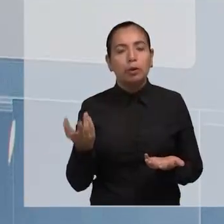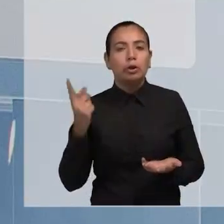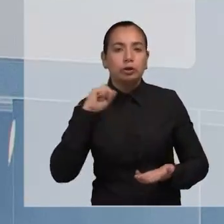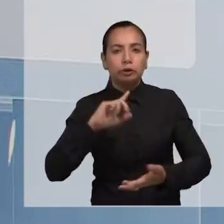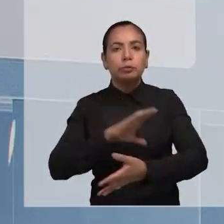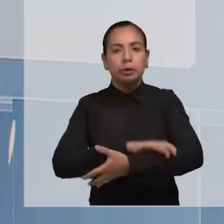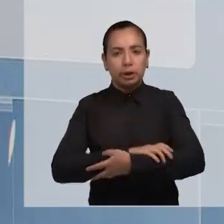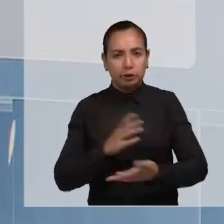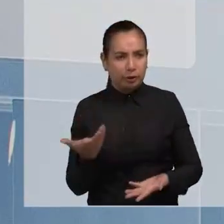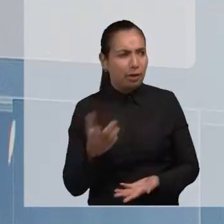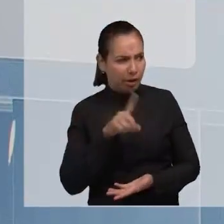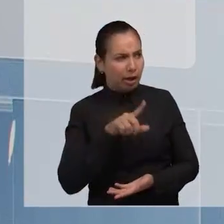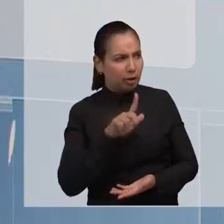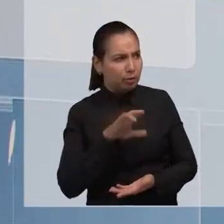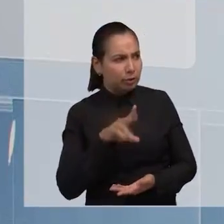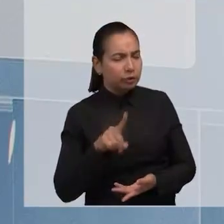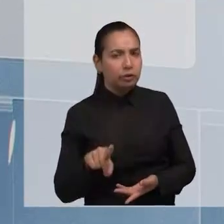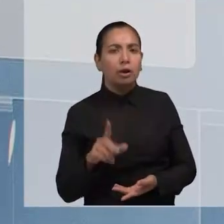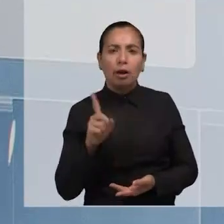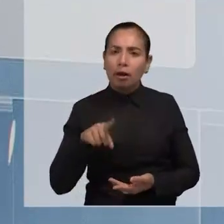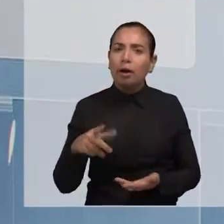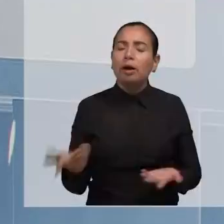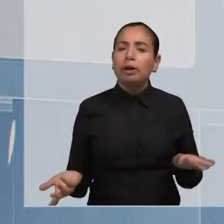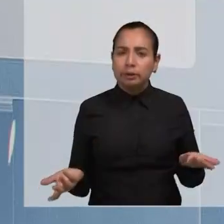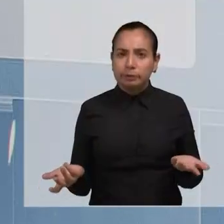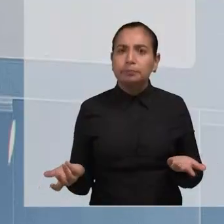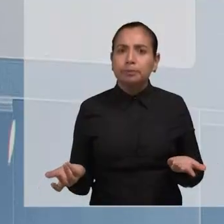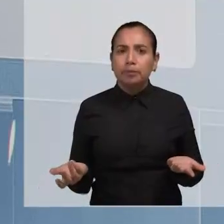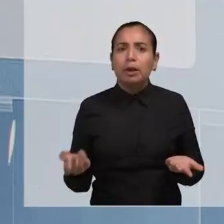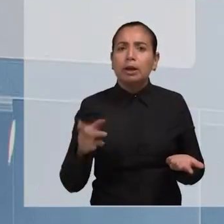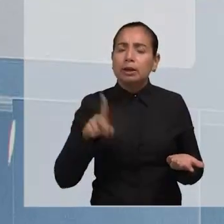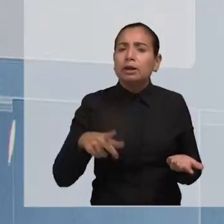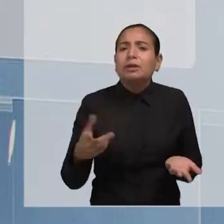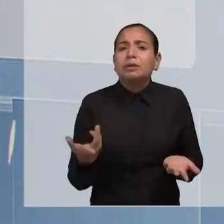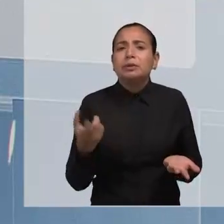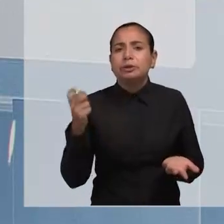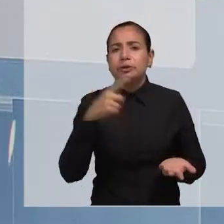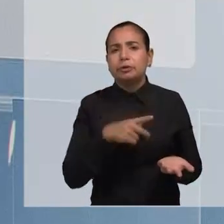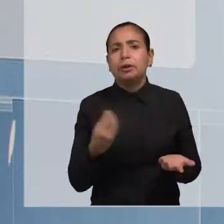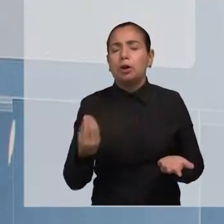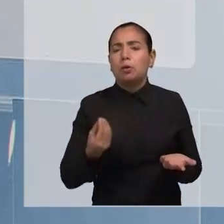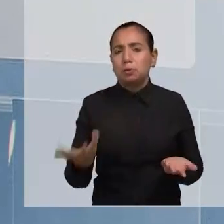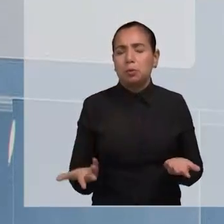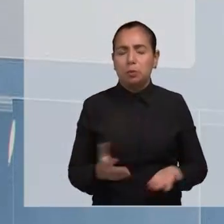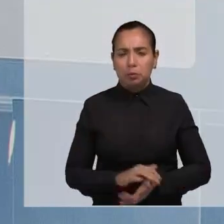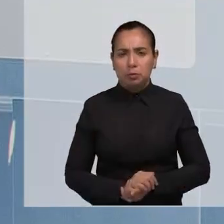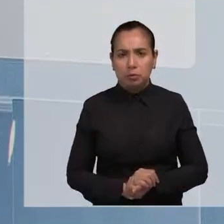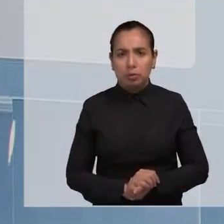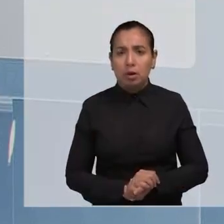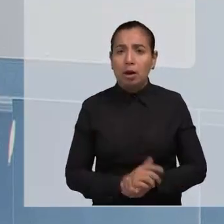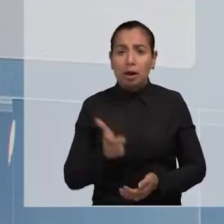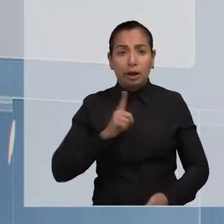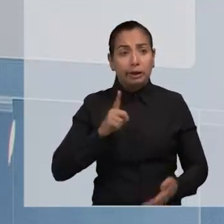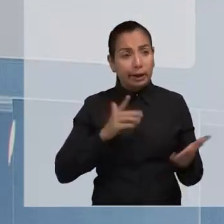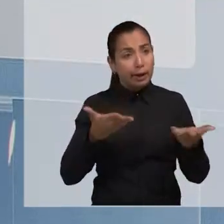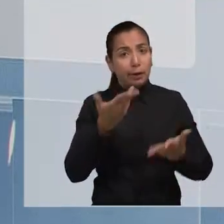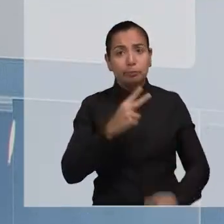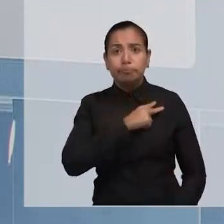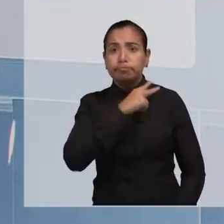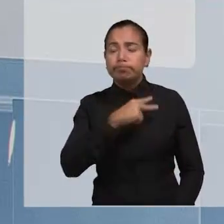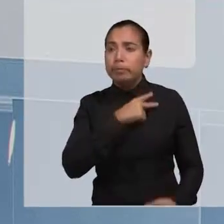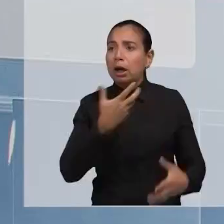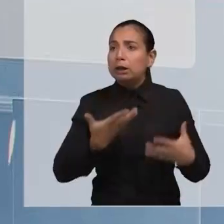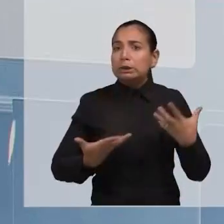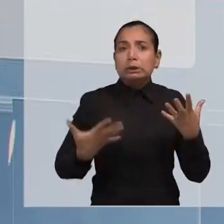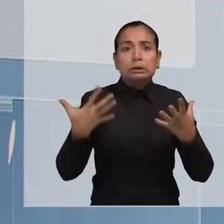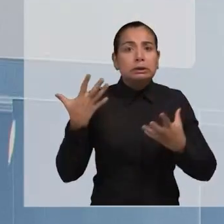que dá para seguir a decisão que esses homens tomam lá em cima, é que leva a gente a crer o seguinte: é difícil o nosso